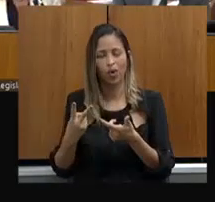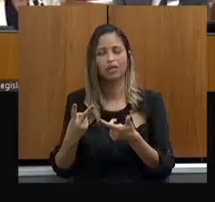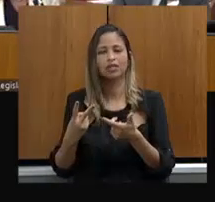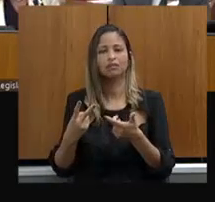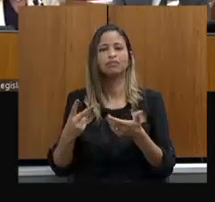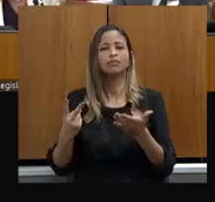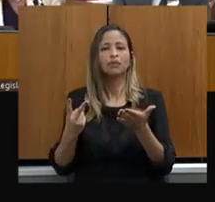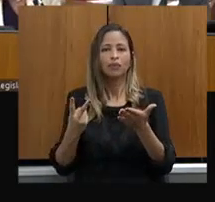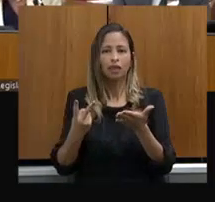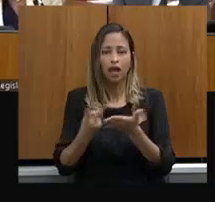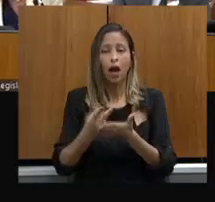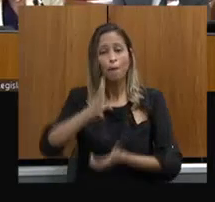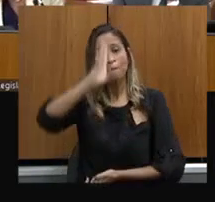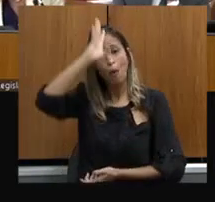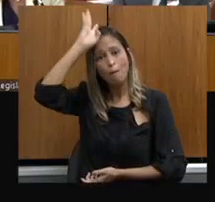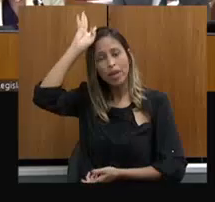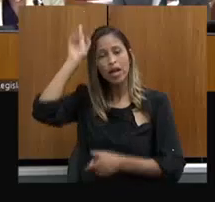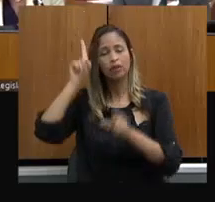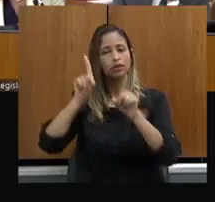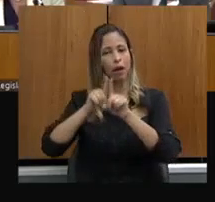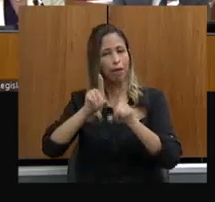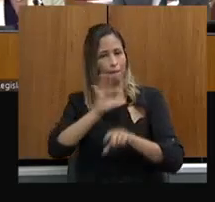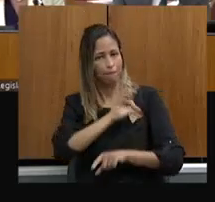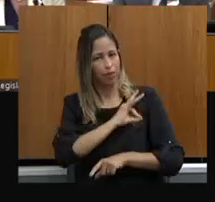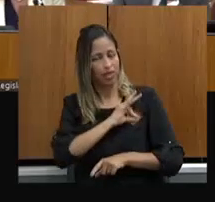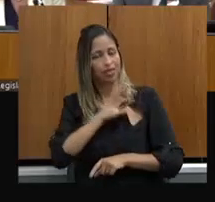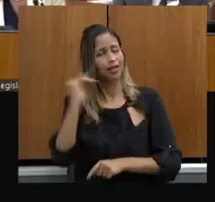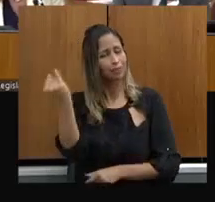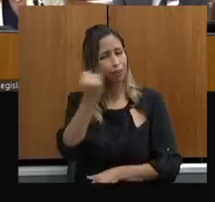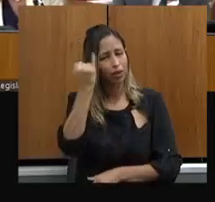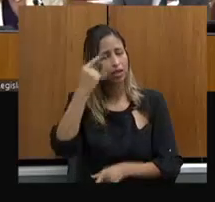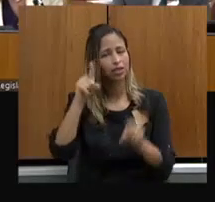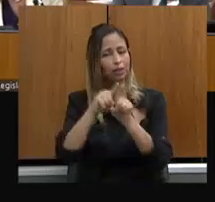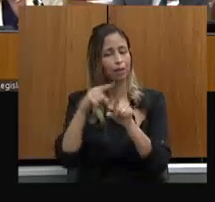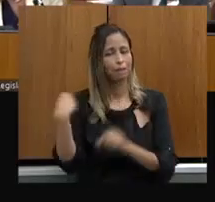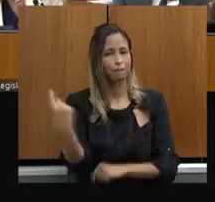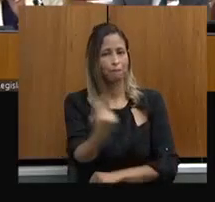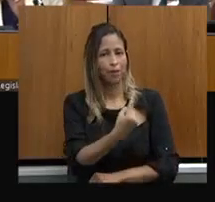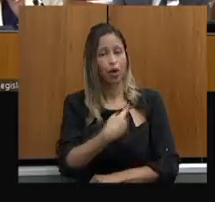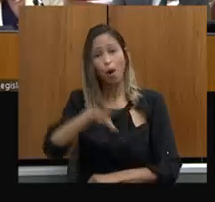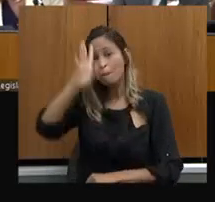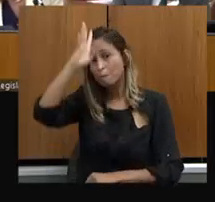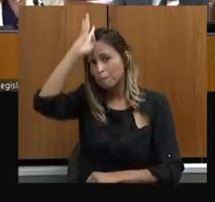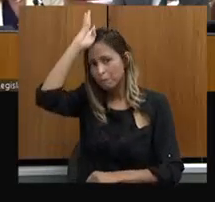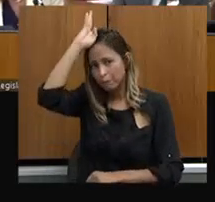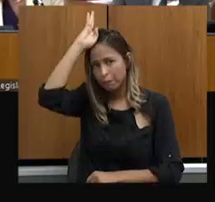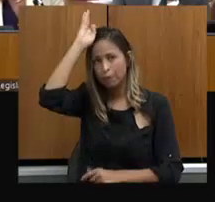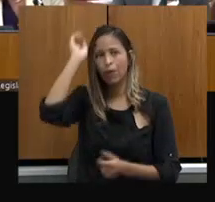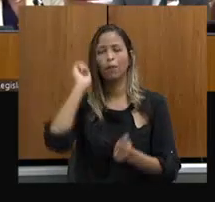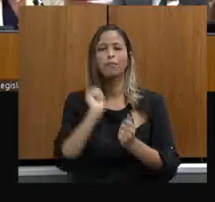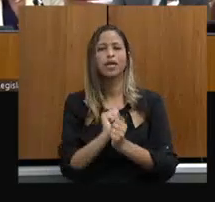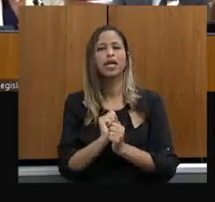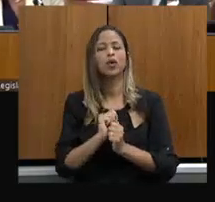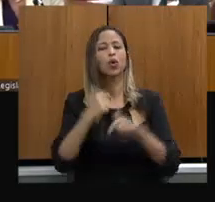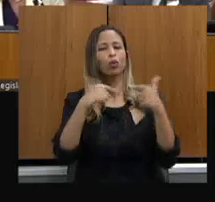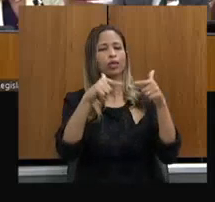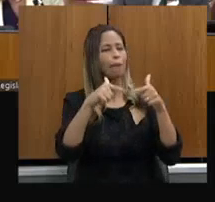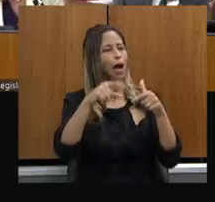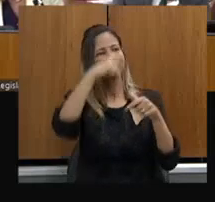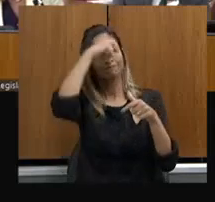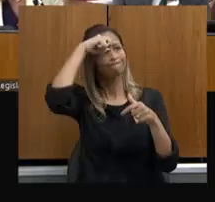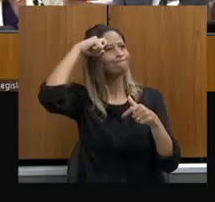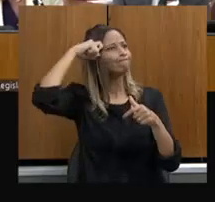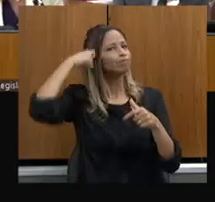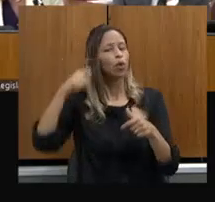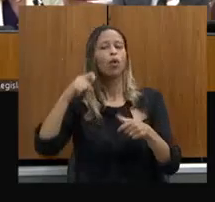definitiva da academia dos Bombeiros Militares algo que foi muito importante para nós os bombeiros tem um trabalho incansável